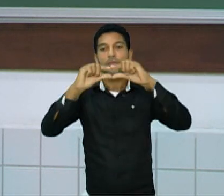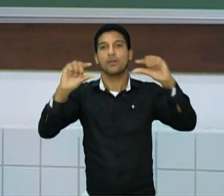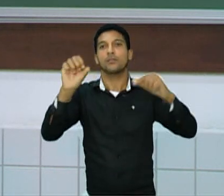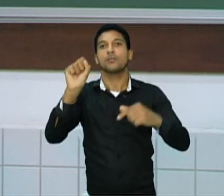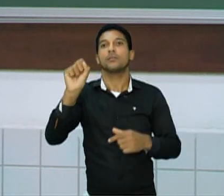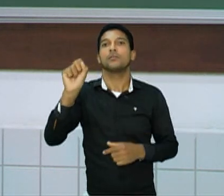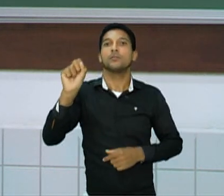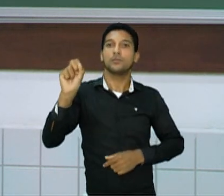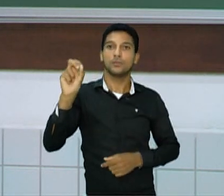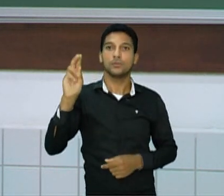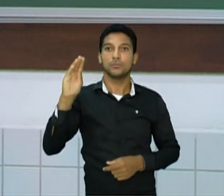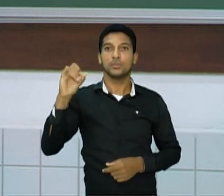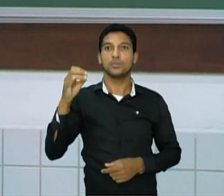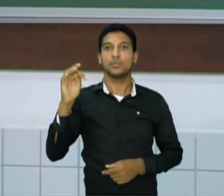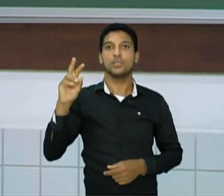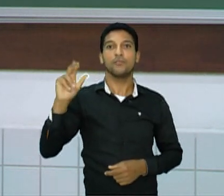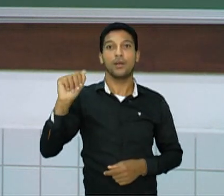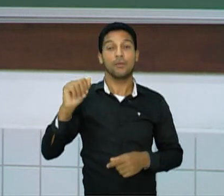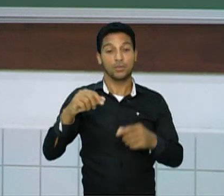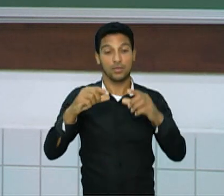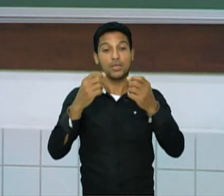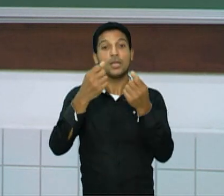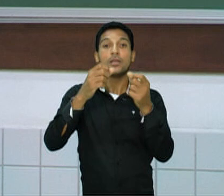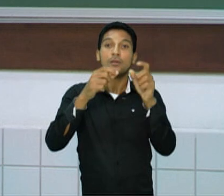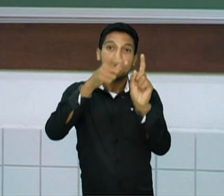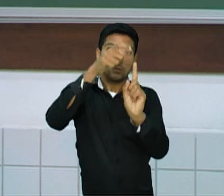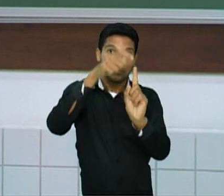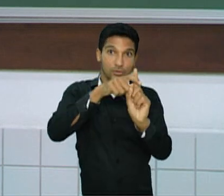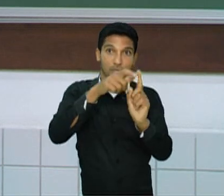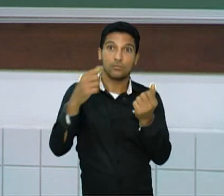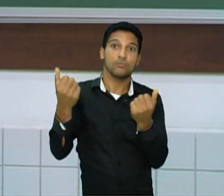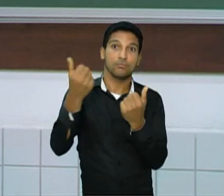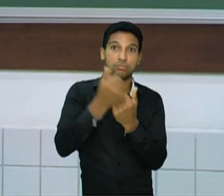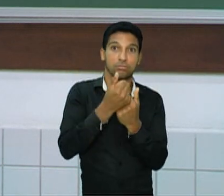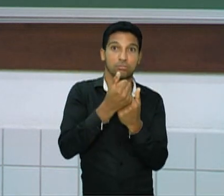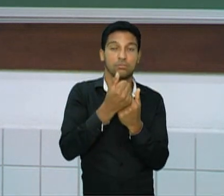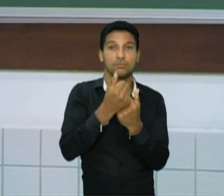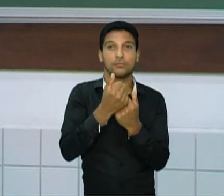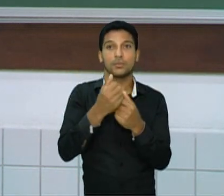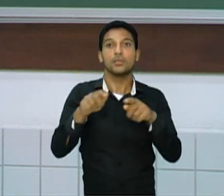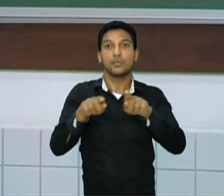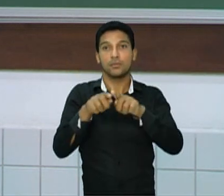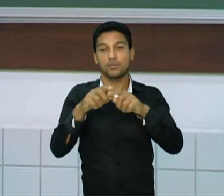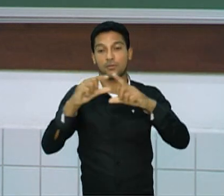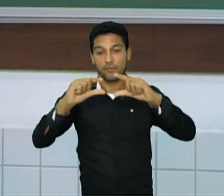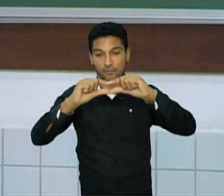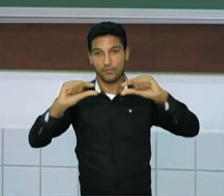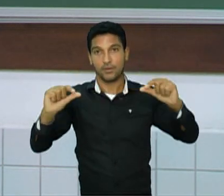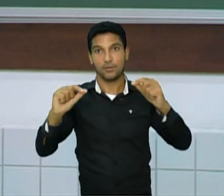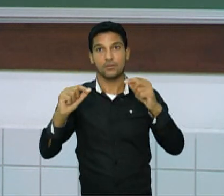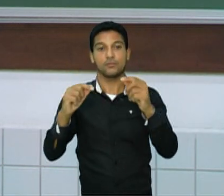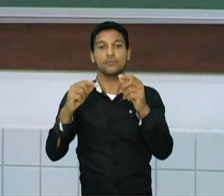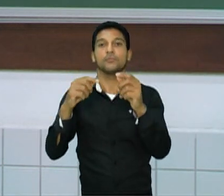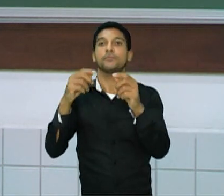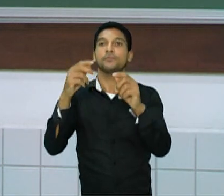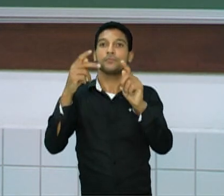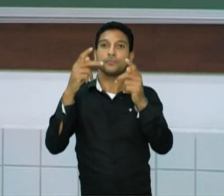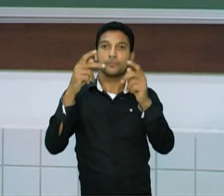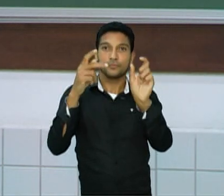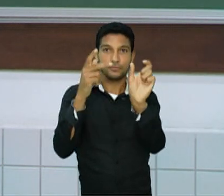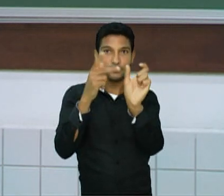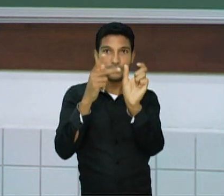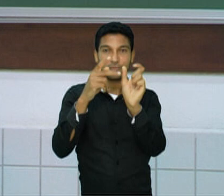sujeito. Estudamos também a predicativa, que é aquela que vem depois do verbo de ligação, que substitui o predicativo do